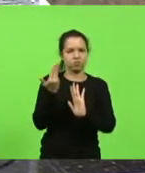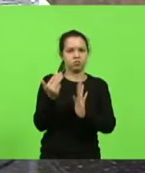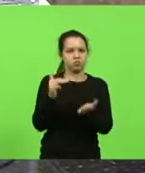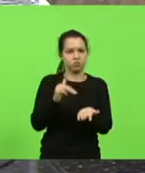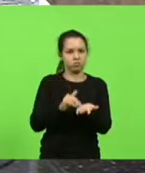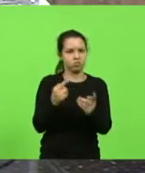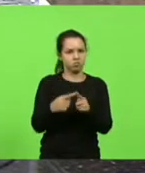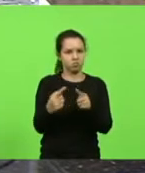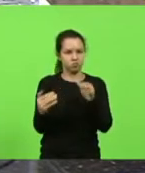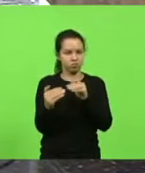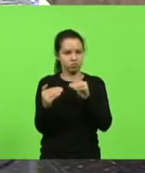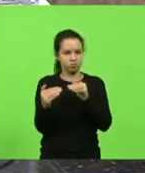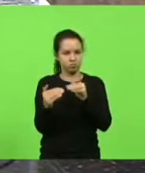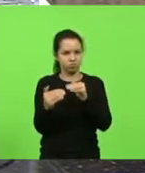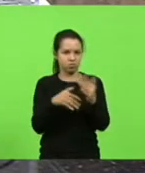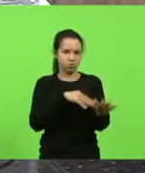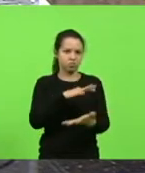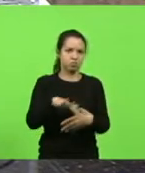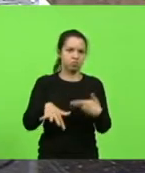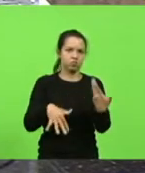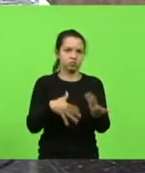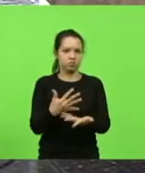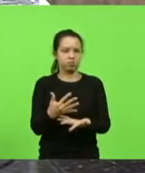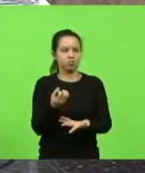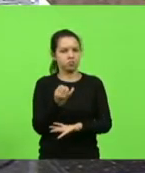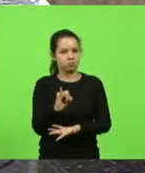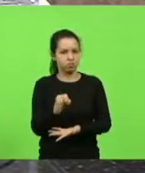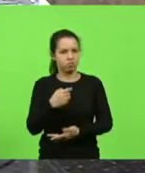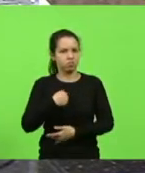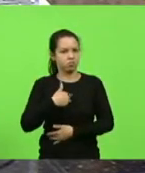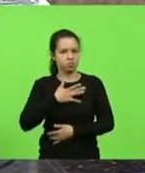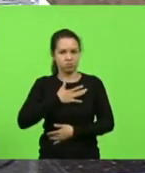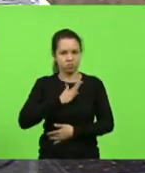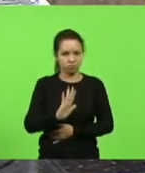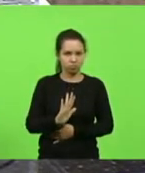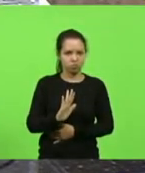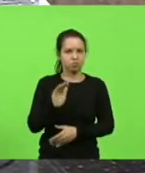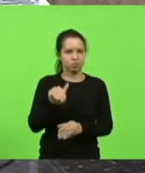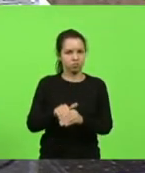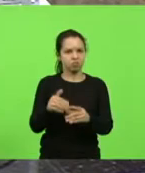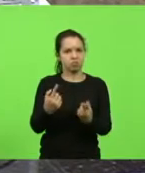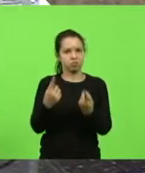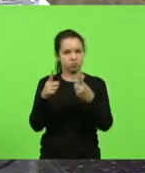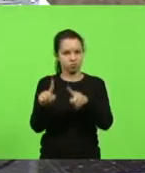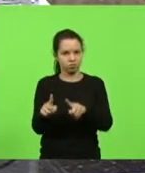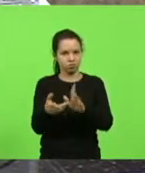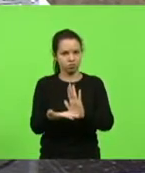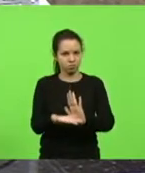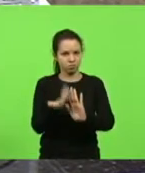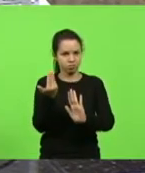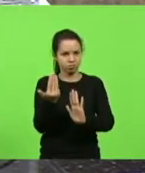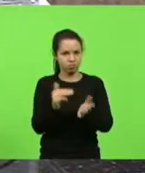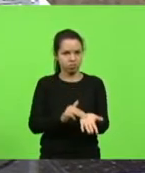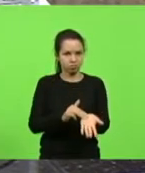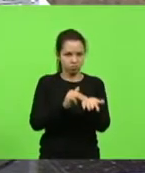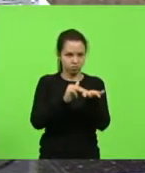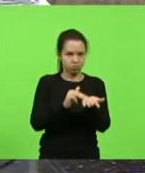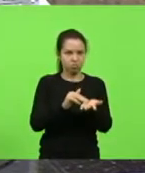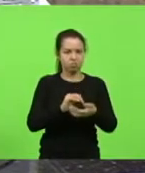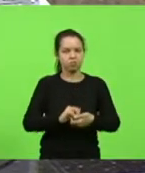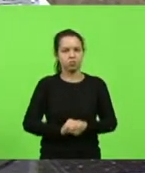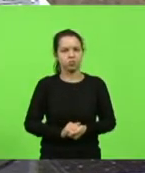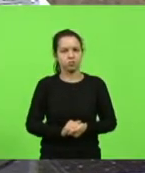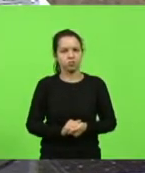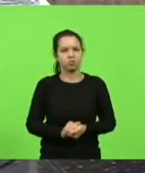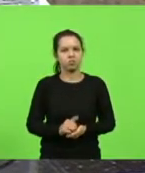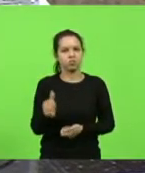concordo aqui, então vai virar bagunça. Se eu não gosto, eu voto contra. Ponto. Agora, querer tirar moção. Que